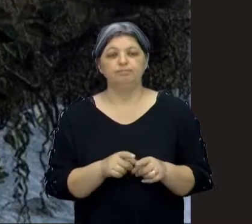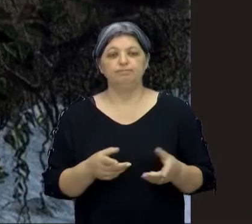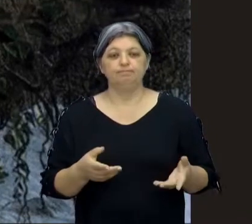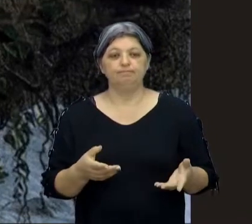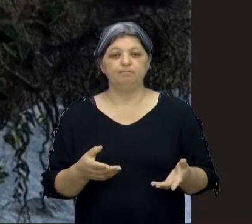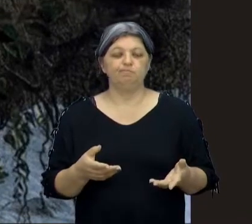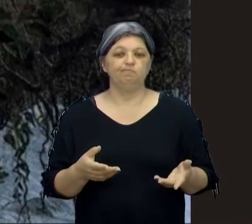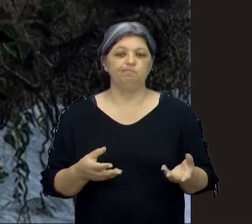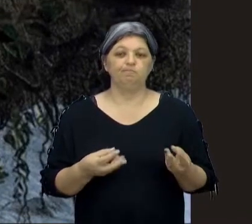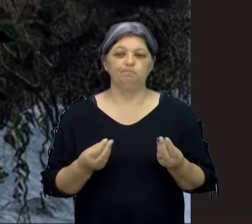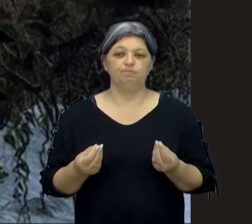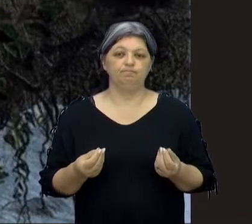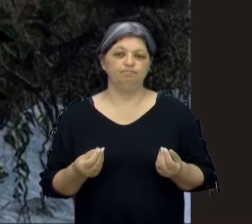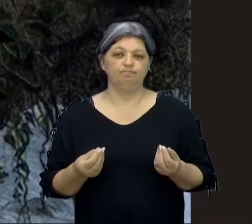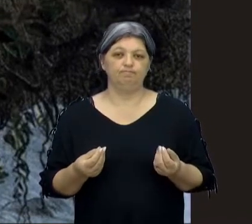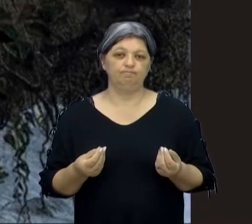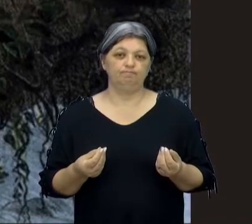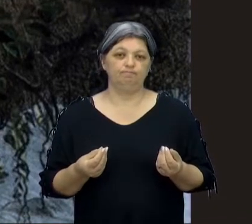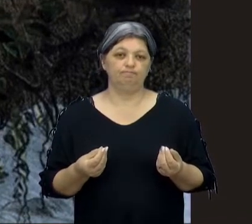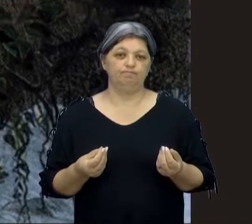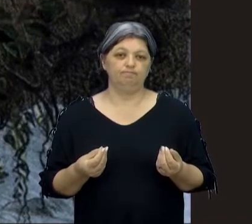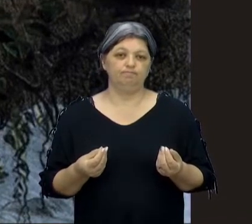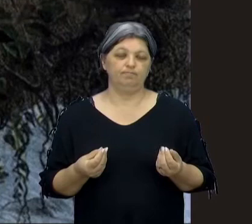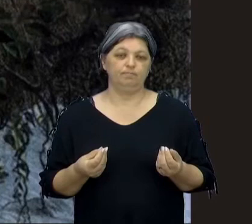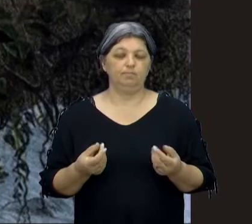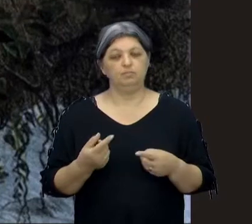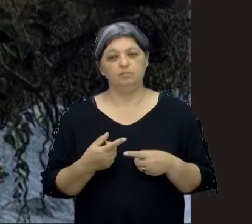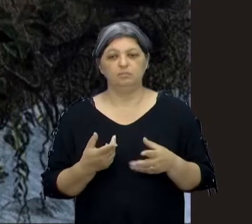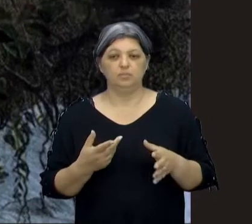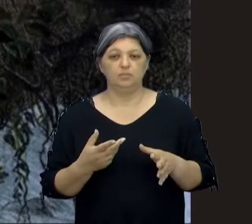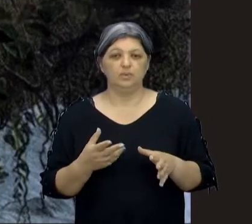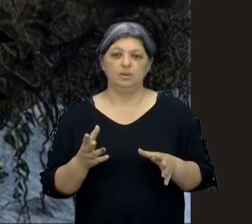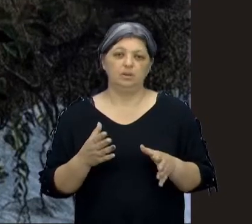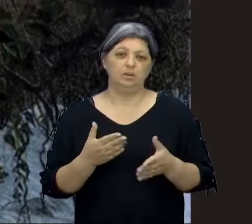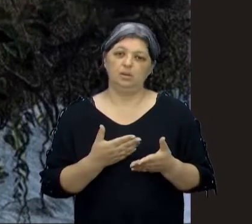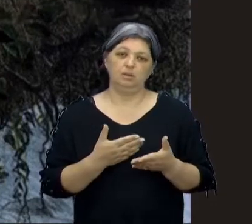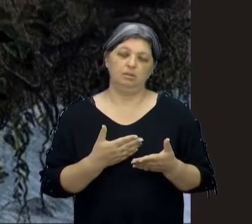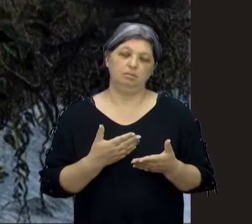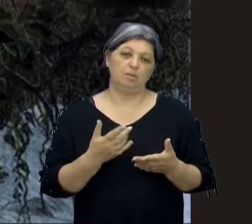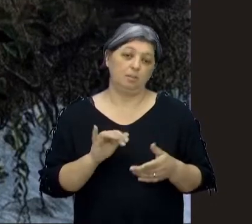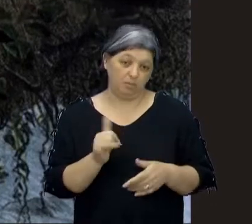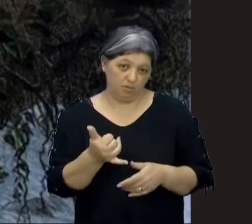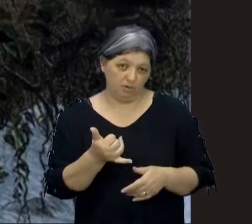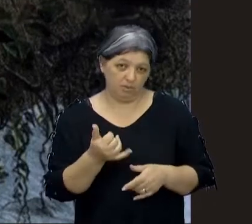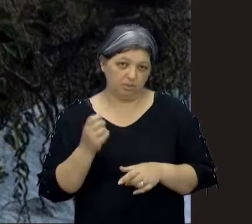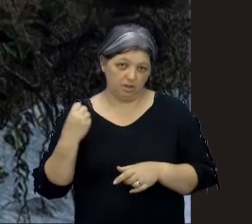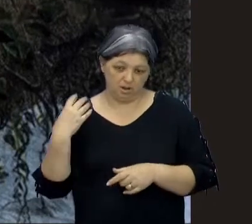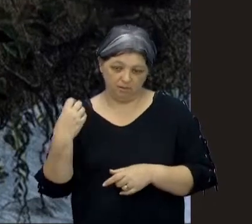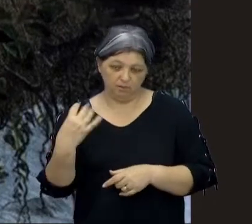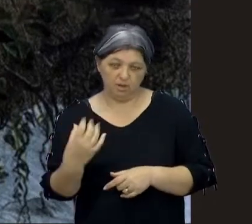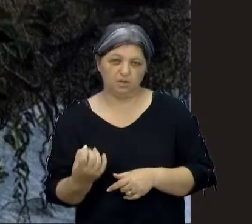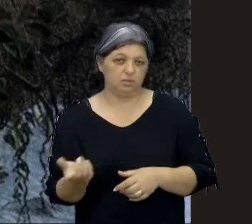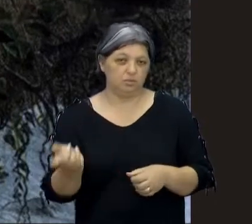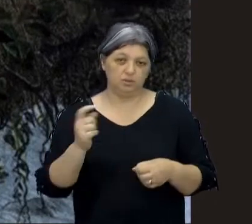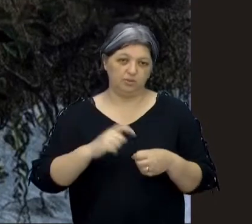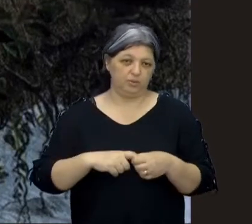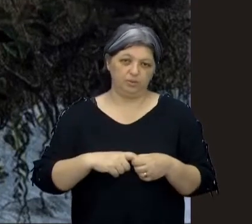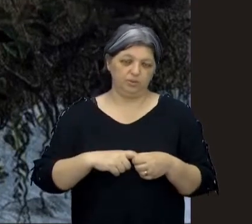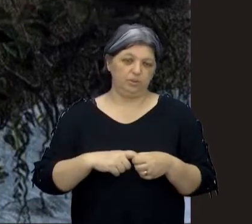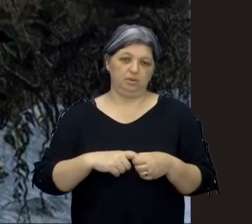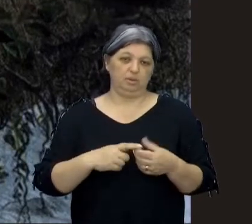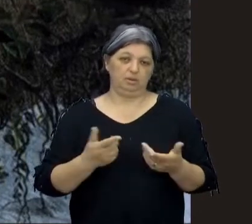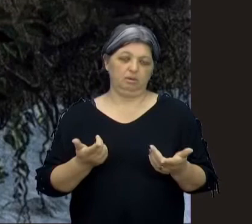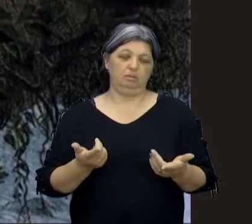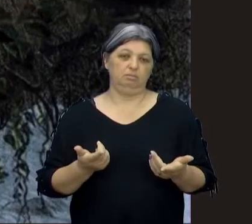que com perdão do termo né mas assim para não perder a viagem para não voltar aí sem nada